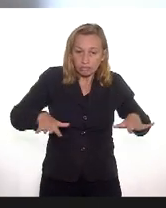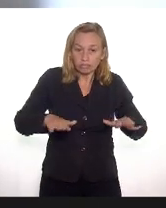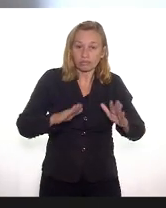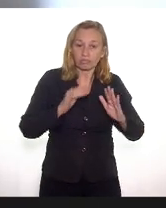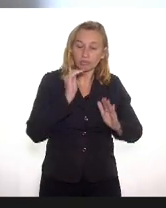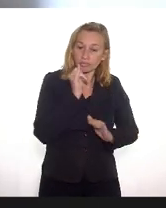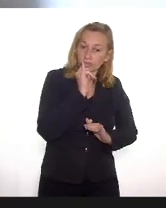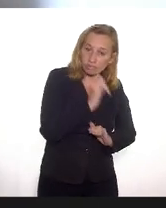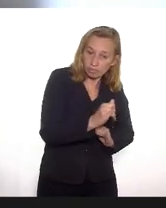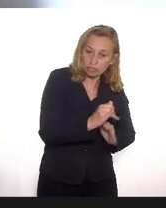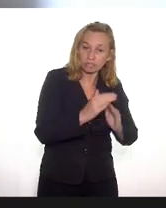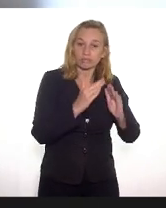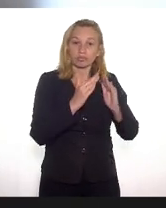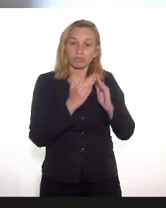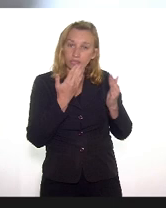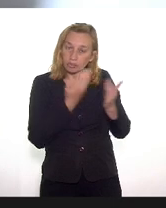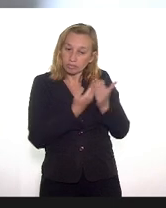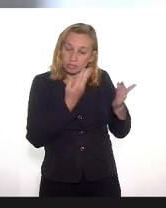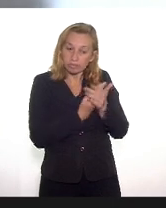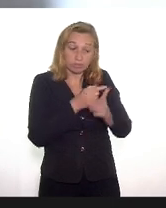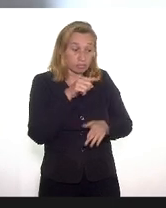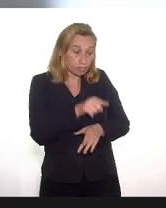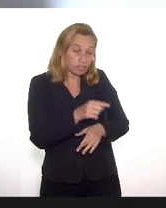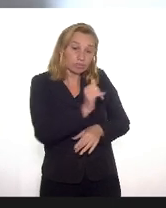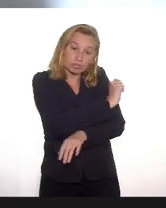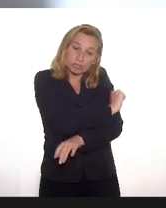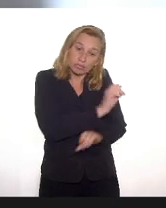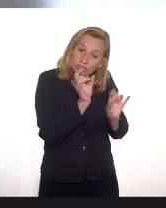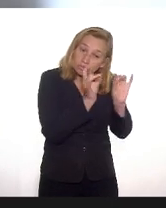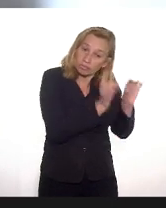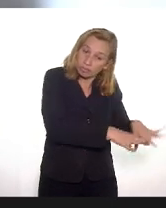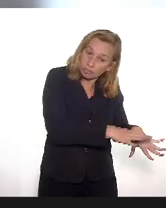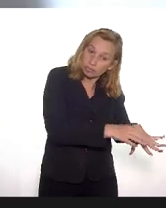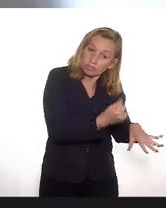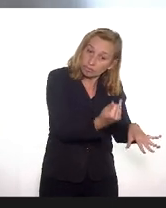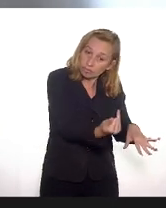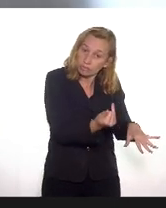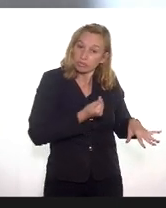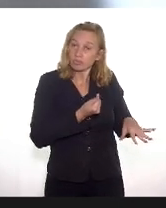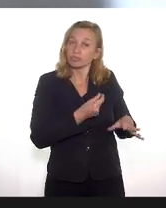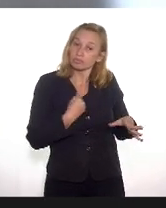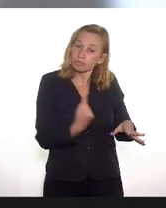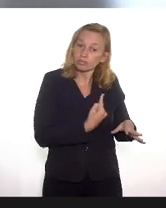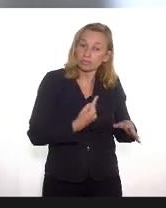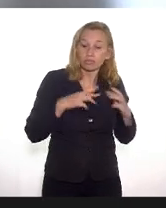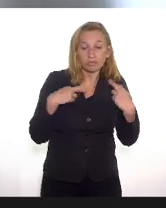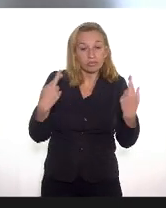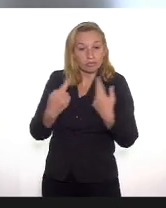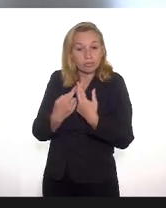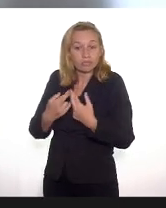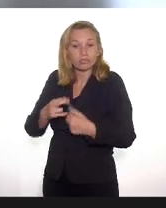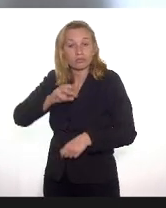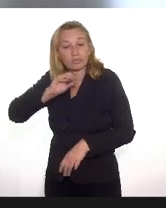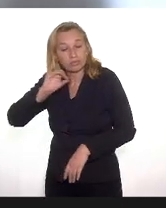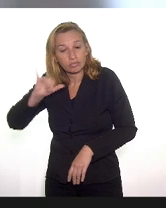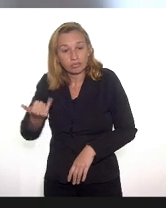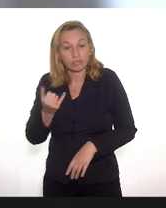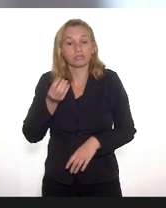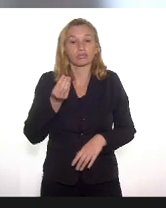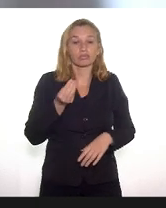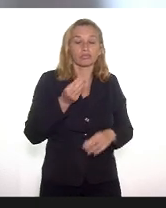aluno que está em situação de abandono, para falar com a escola. E eu fiz uma reunião, aproveitei a reunião